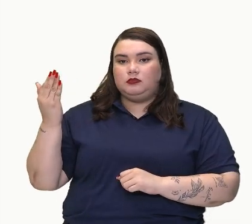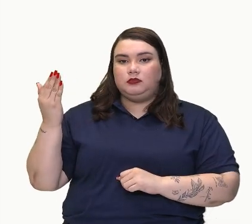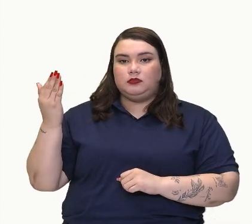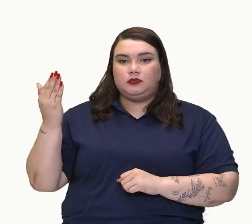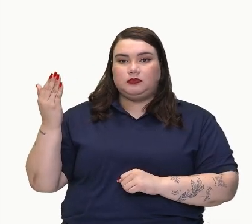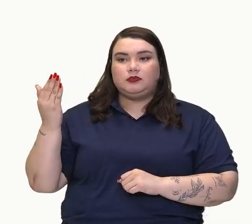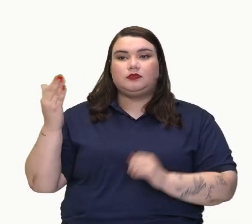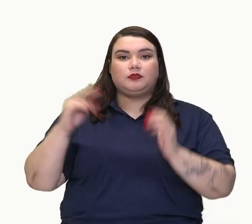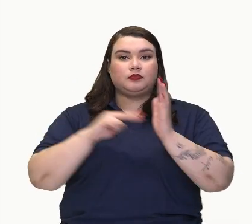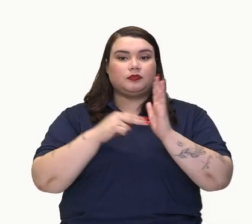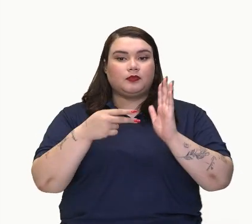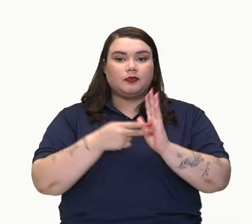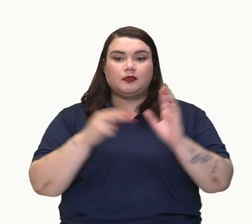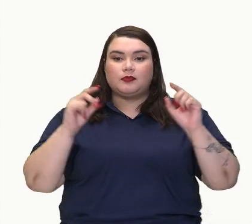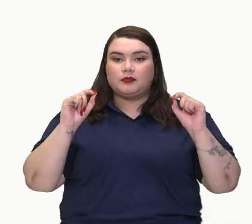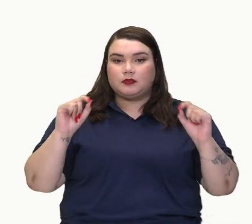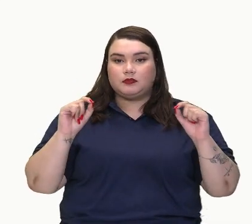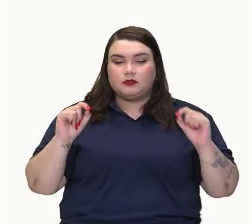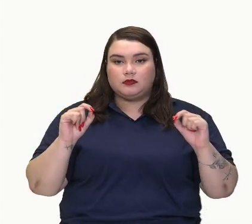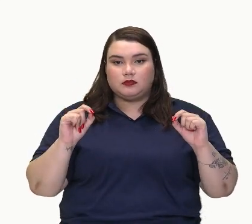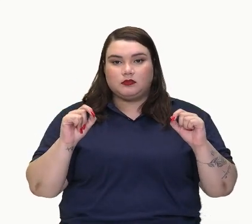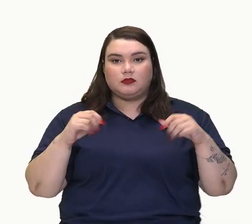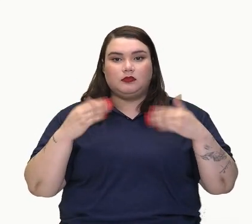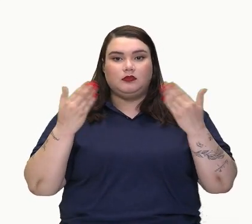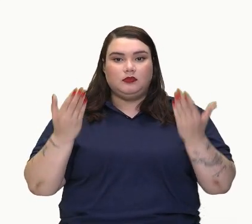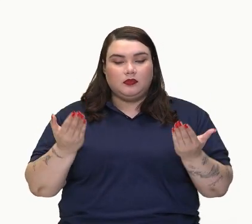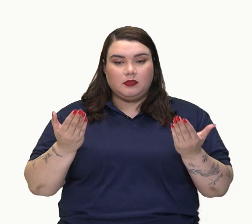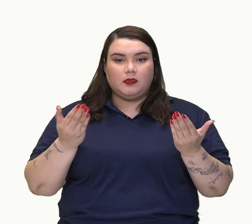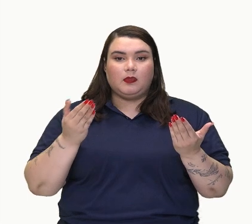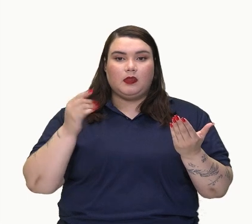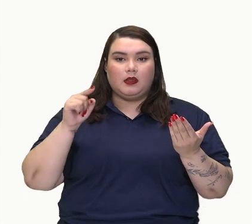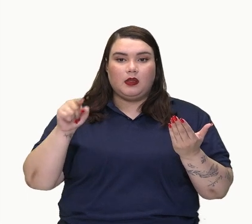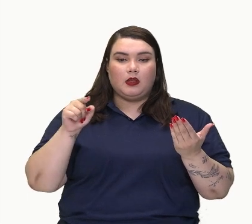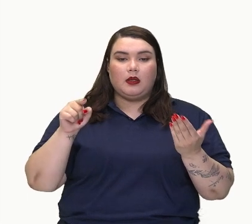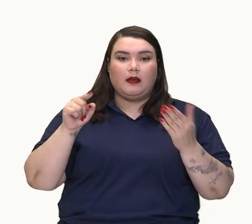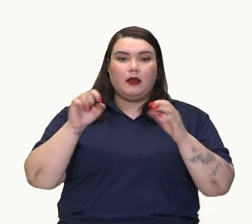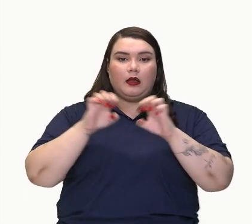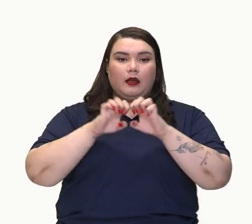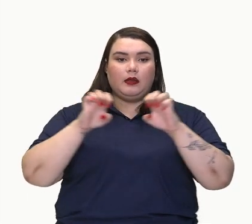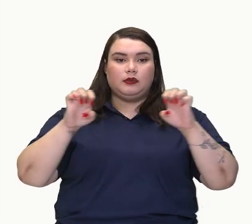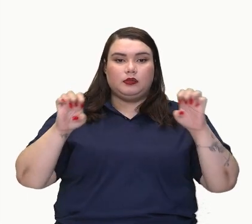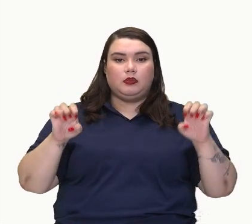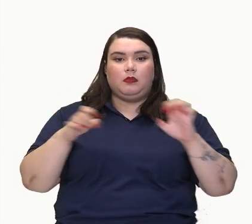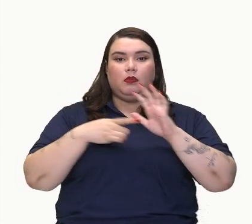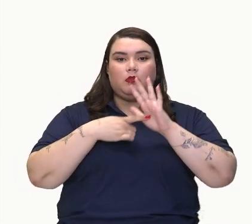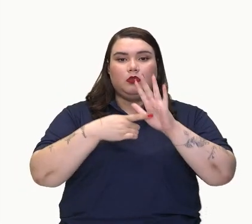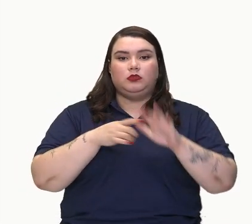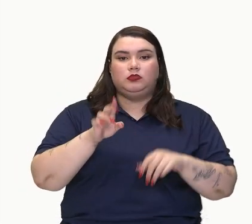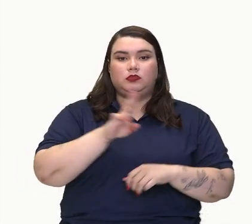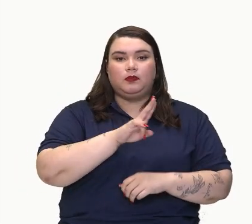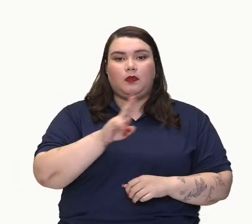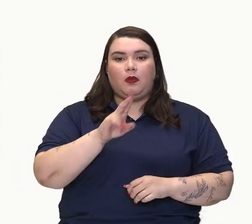o que ia acontecer? Este cara aqui, ele é chamado